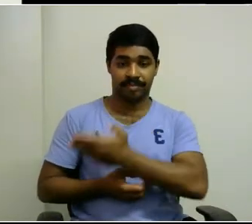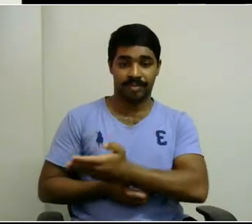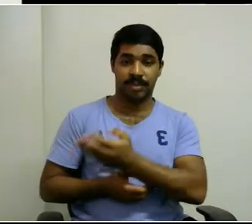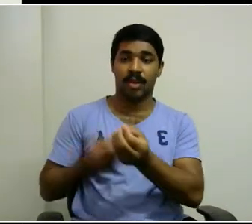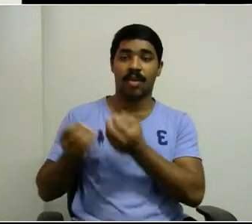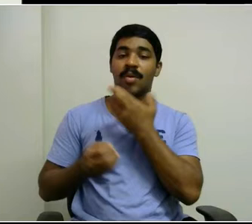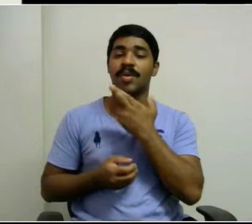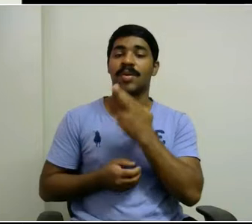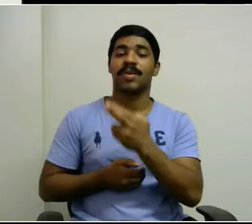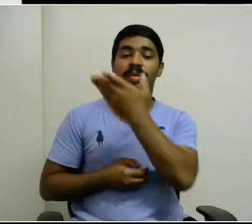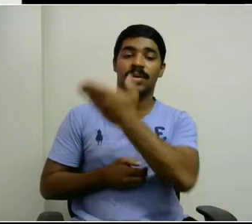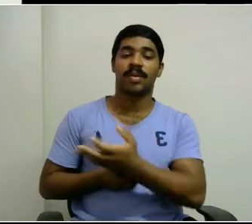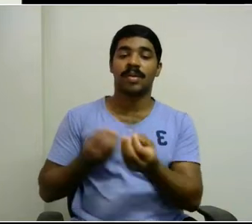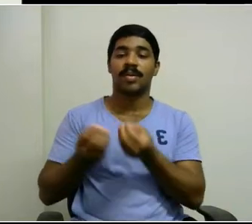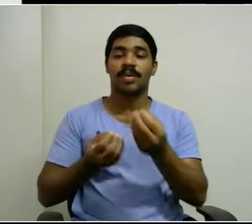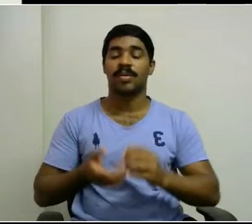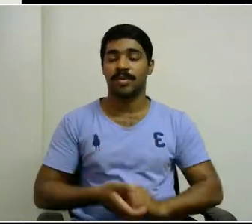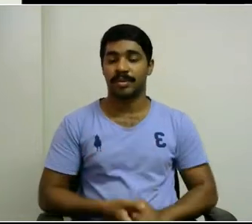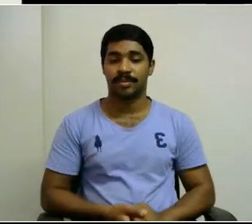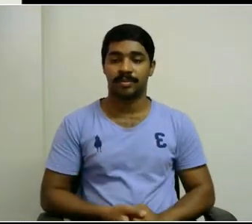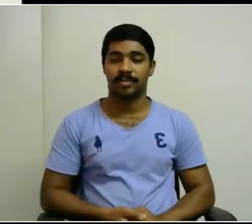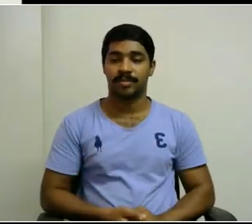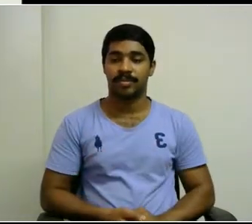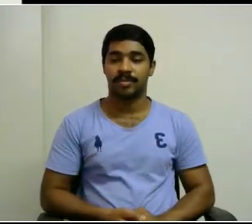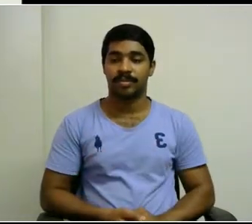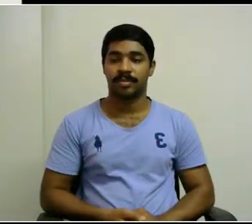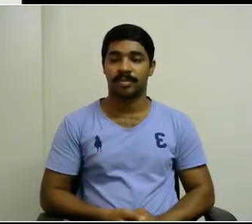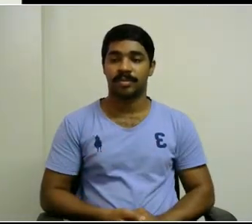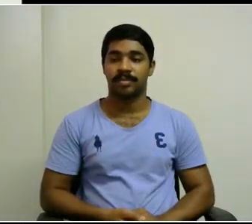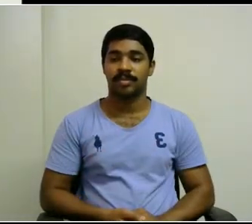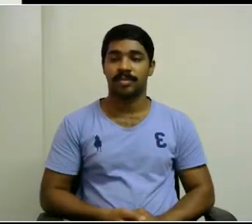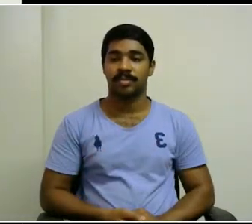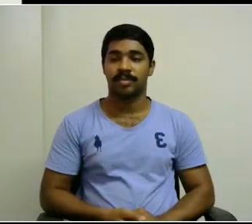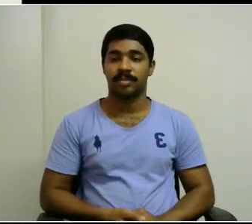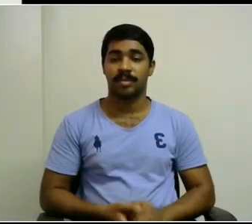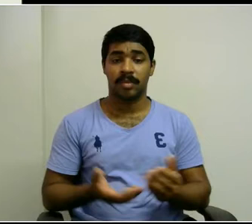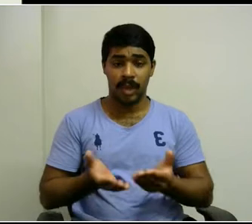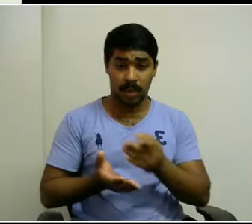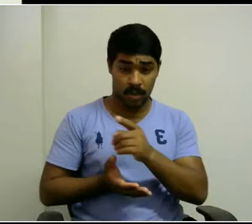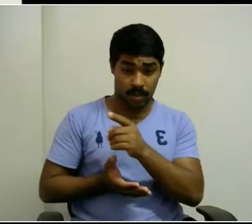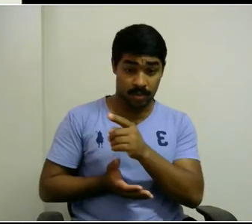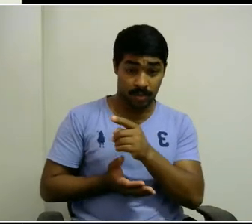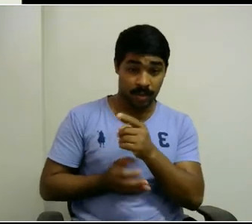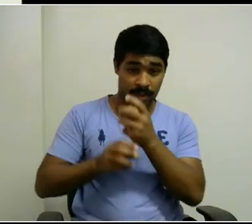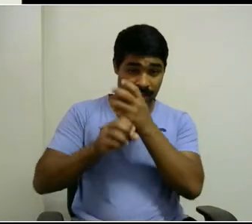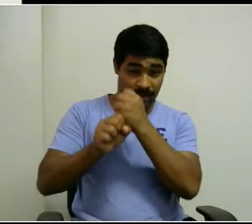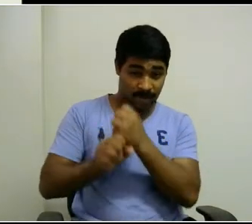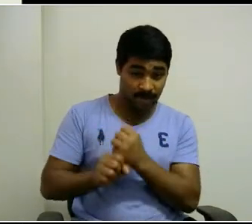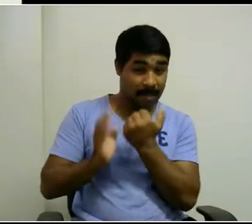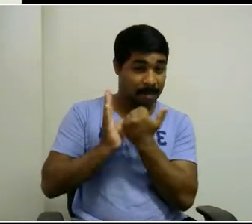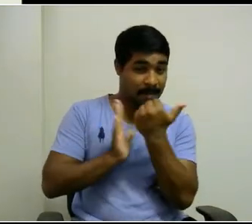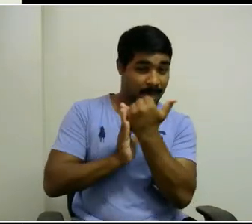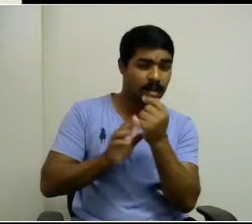menos 3x ele é maior ou igual a x mais 14 e assim vai. São exemplos um pouquinho mais trabalhosos, mas ainda assim